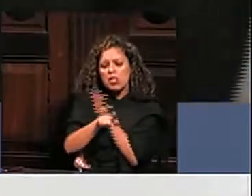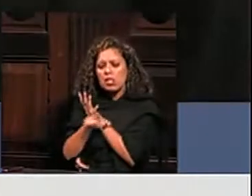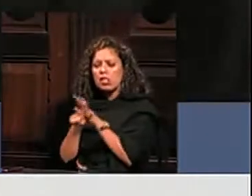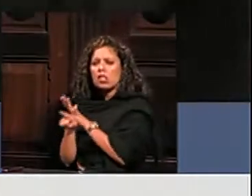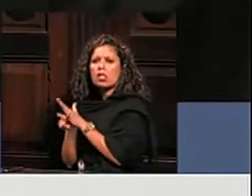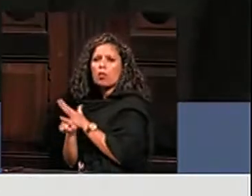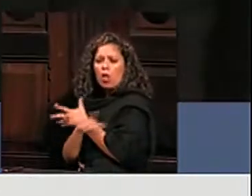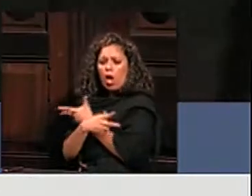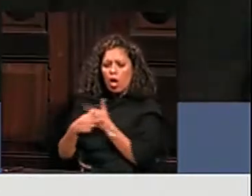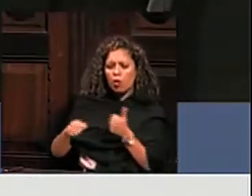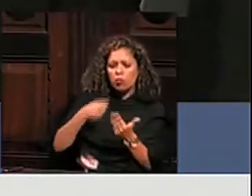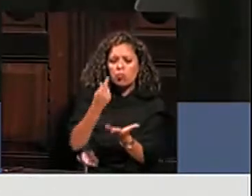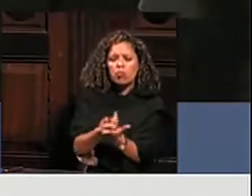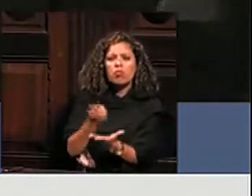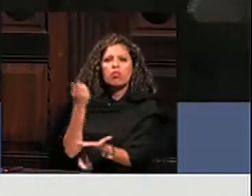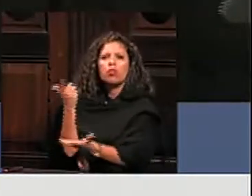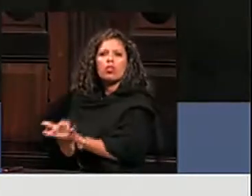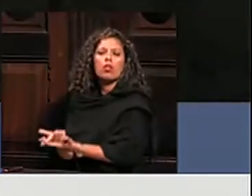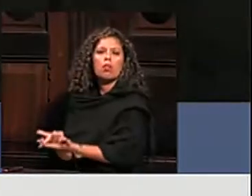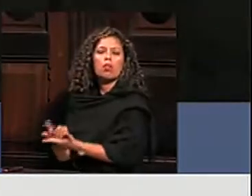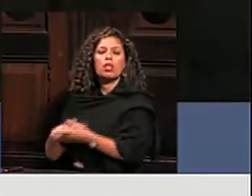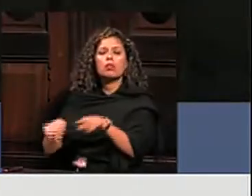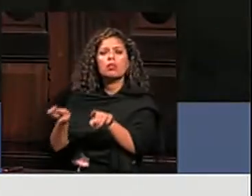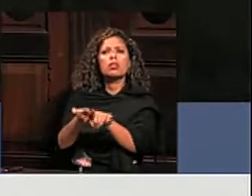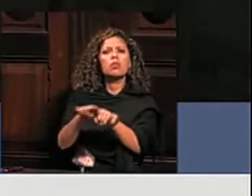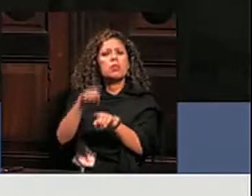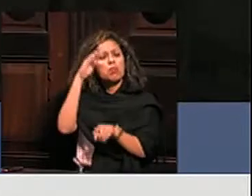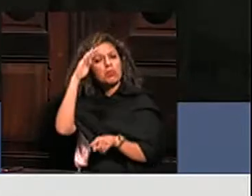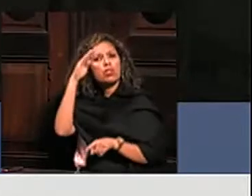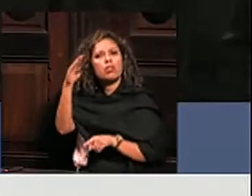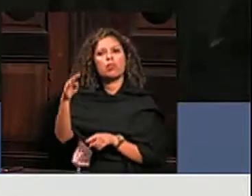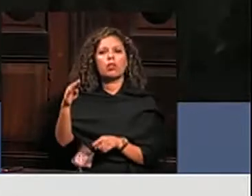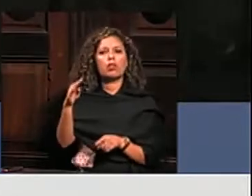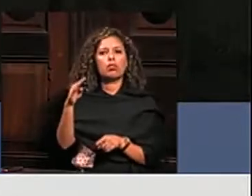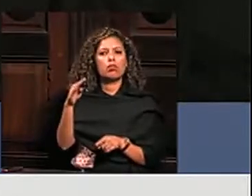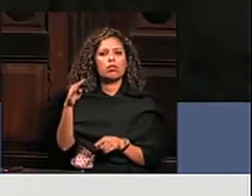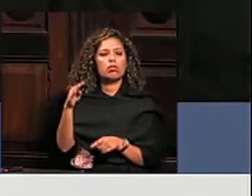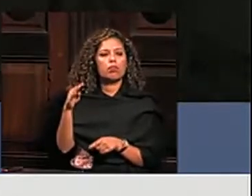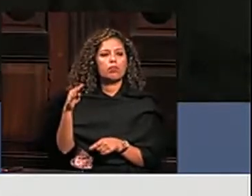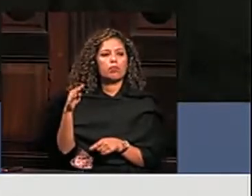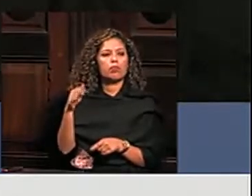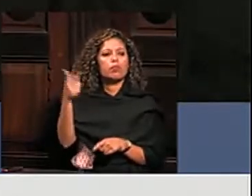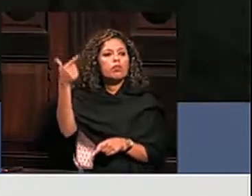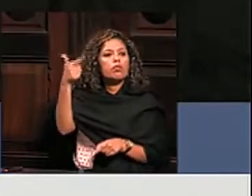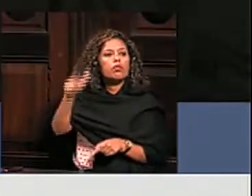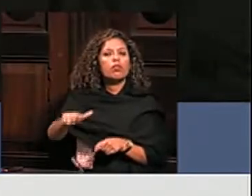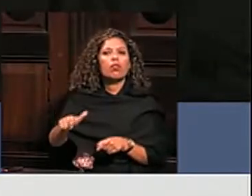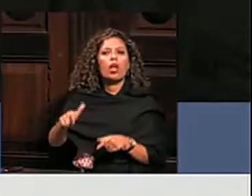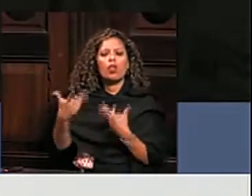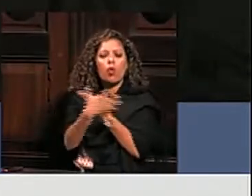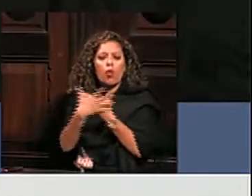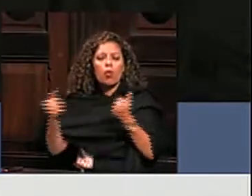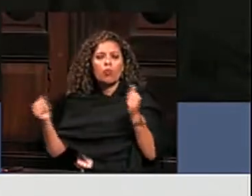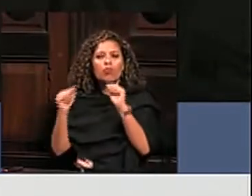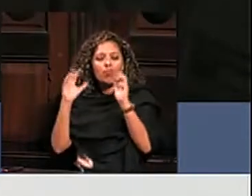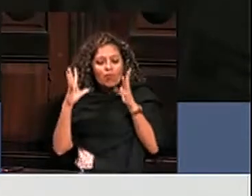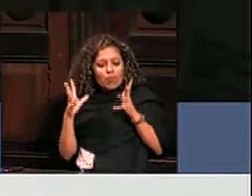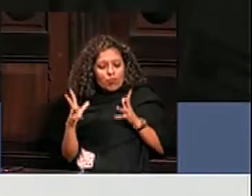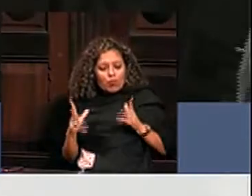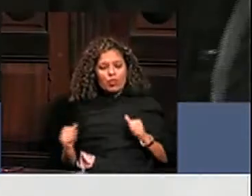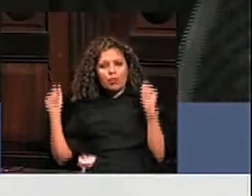das contas e, principalmente, senhor presidente, mais transparência